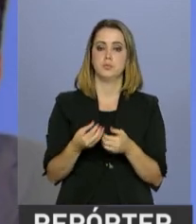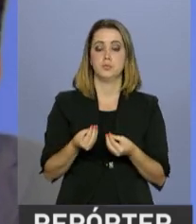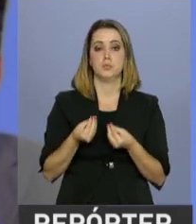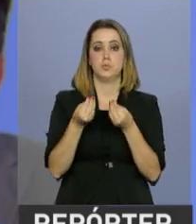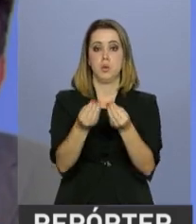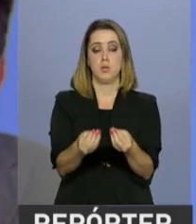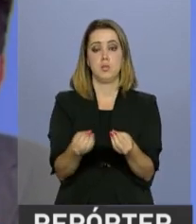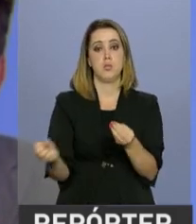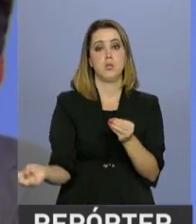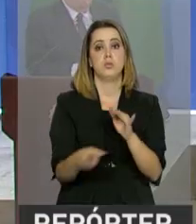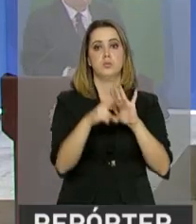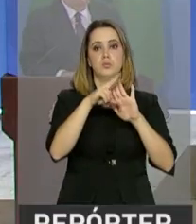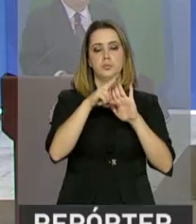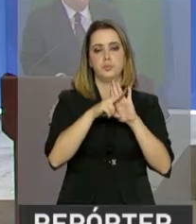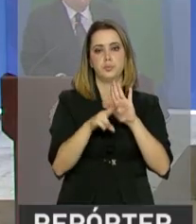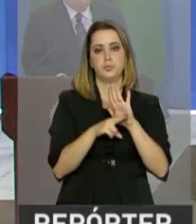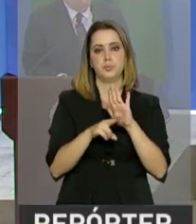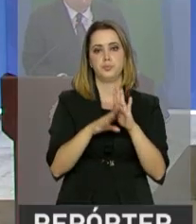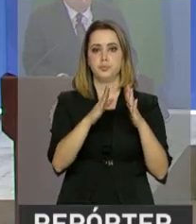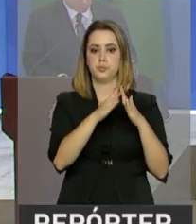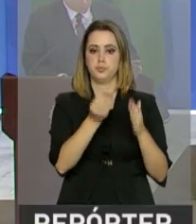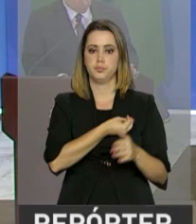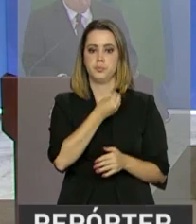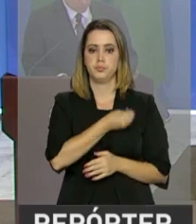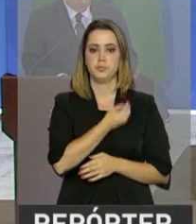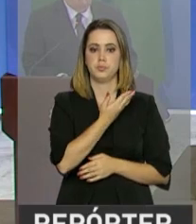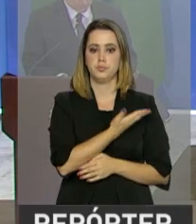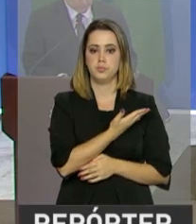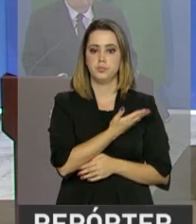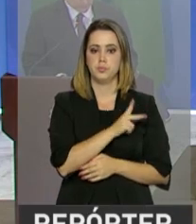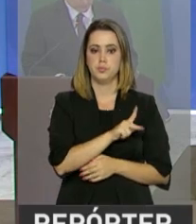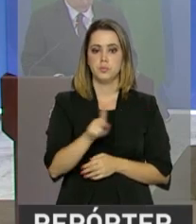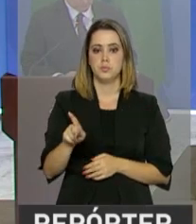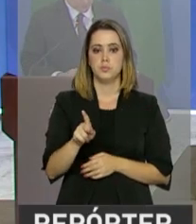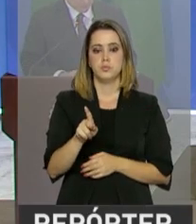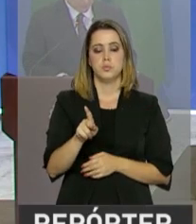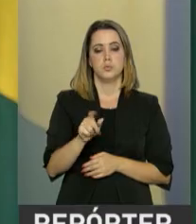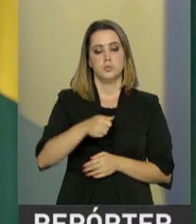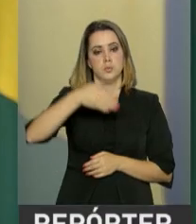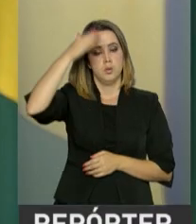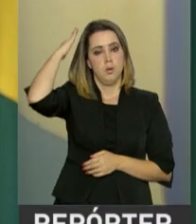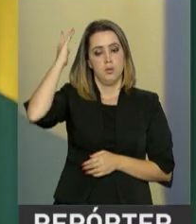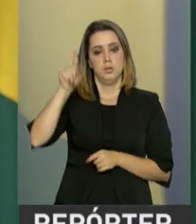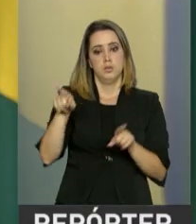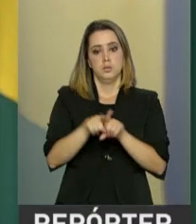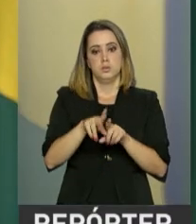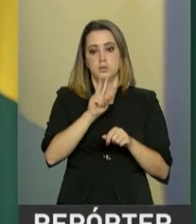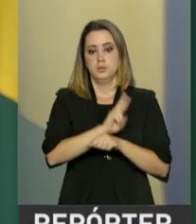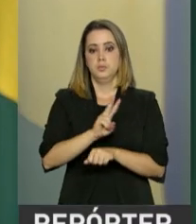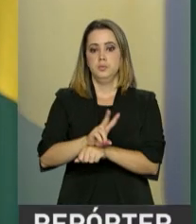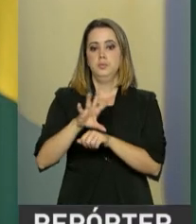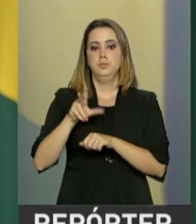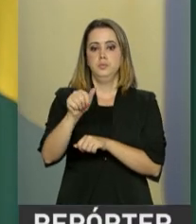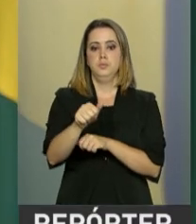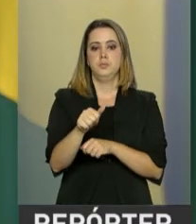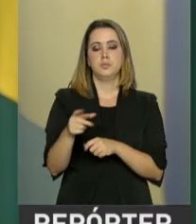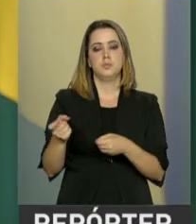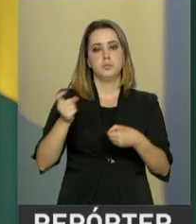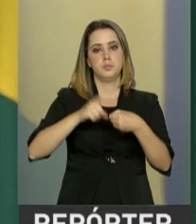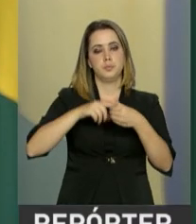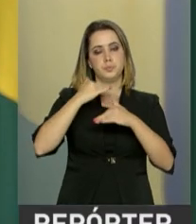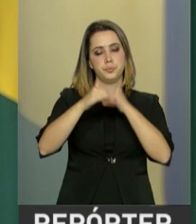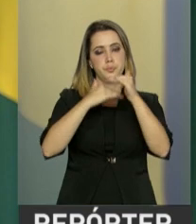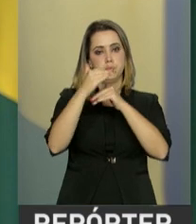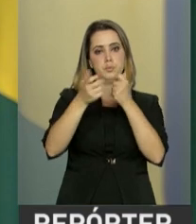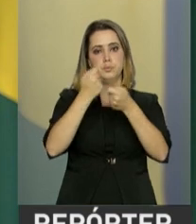o Minha Casa Minha Vida. O presidente Michel Temer defendeu que o Brasil tem tudo para retomar o crescimento econômico neste ano.